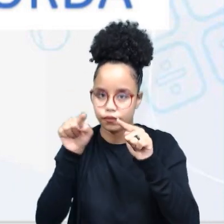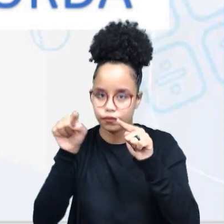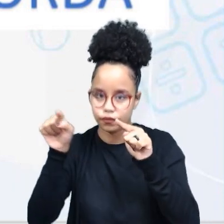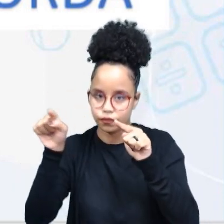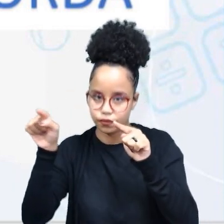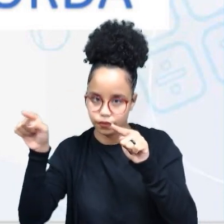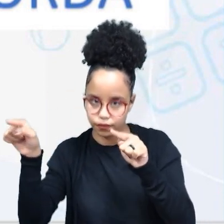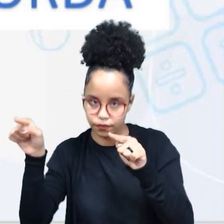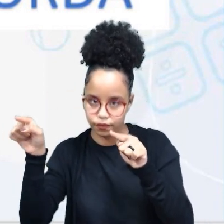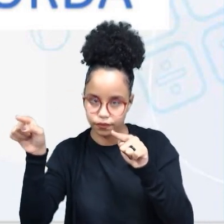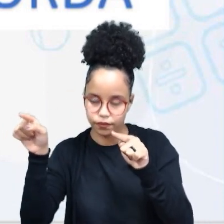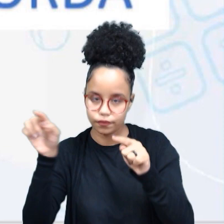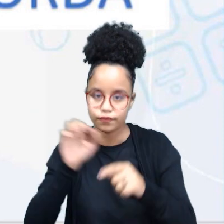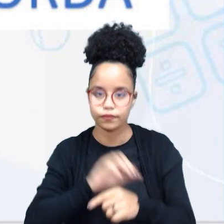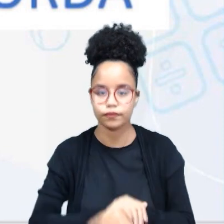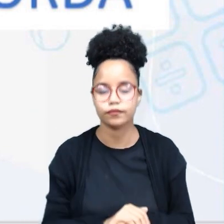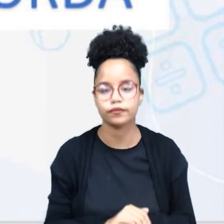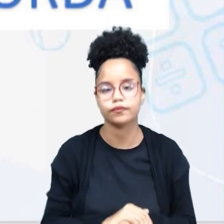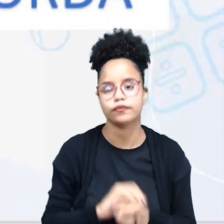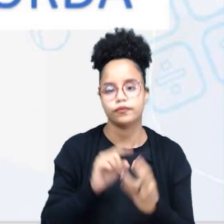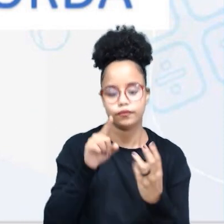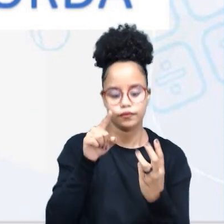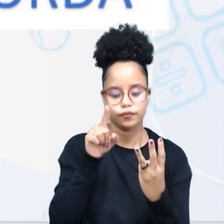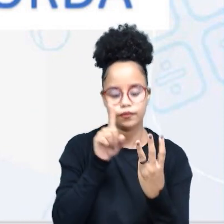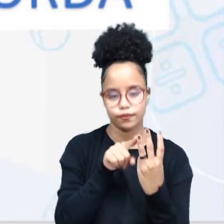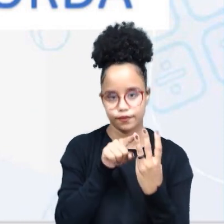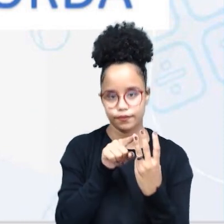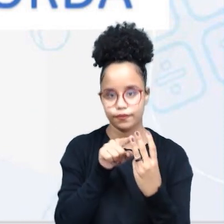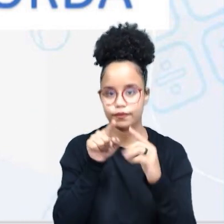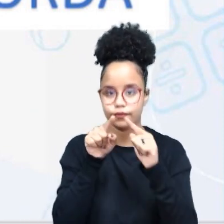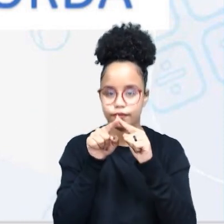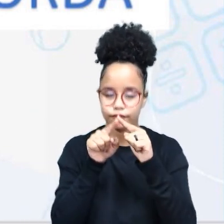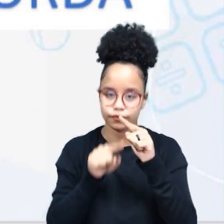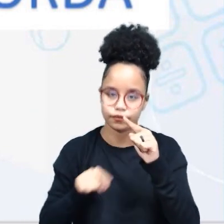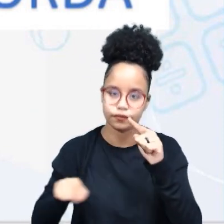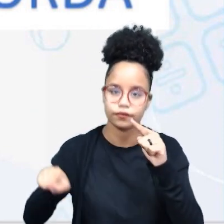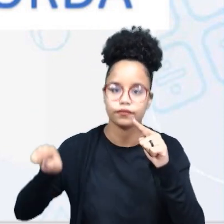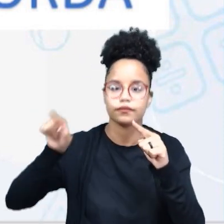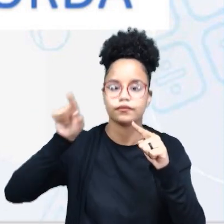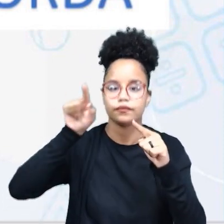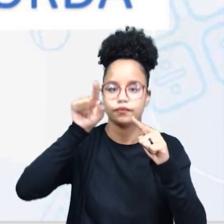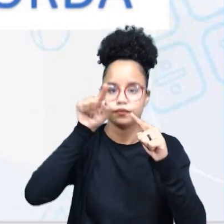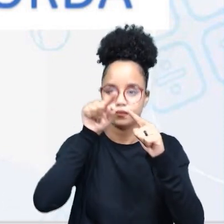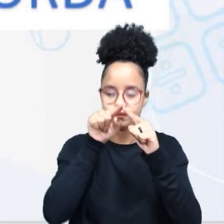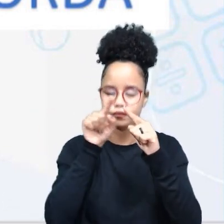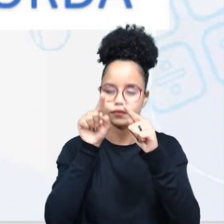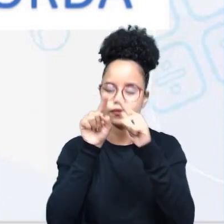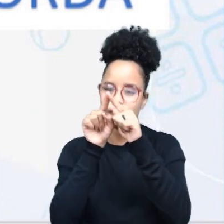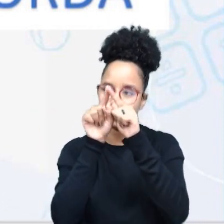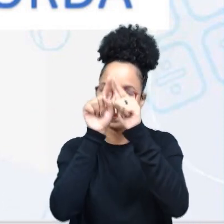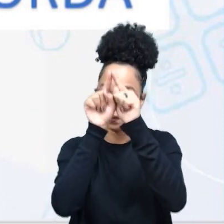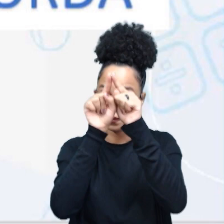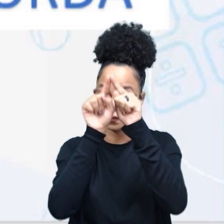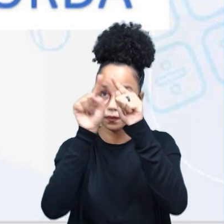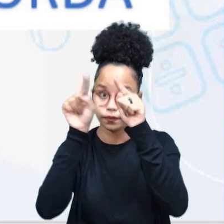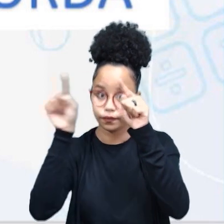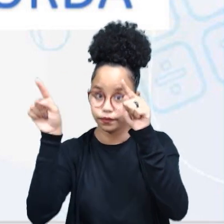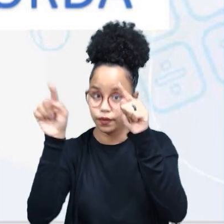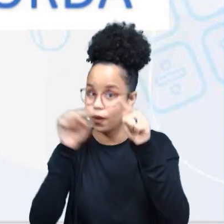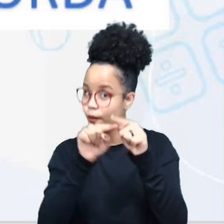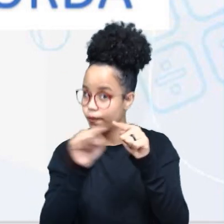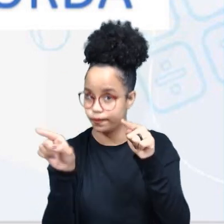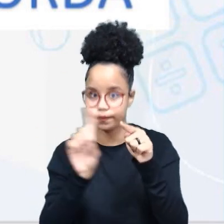circunferência passando pelo centro e acorda é um segmento que vai Deus extremidade à outra da circunferência